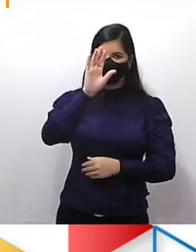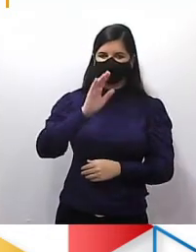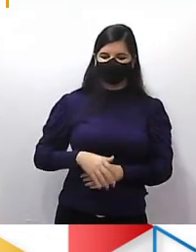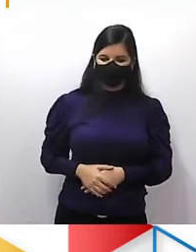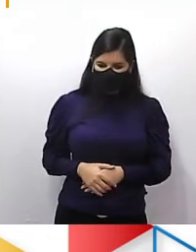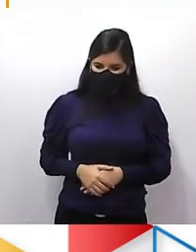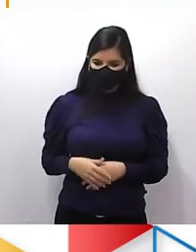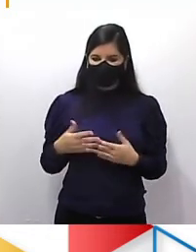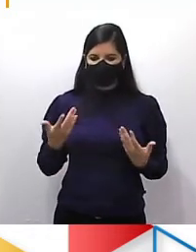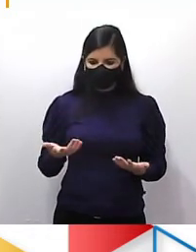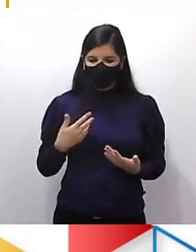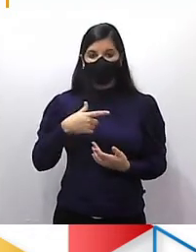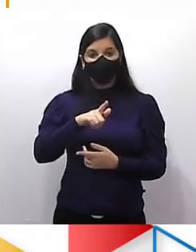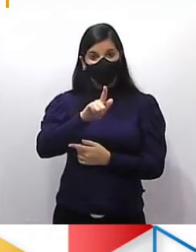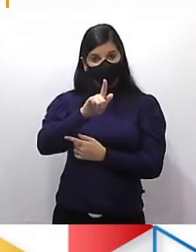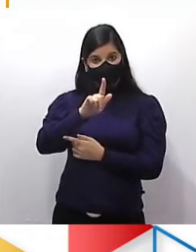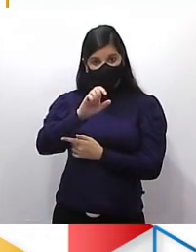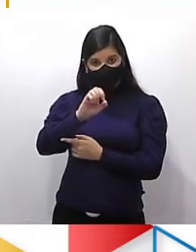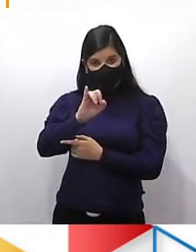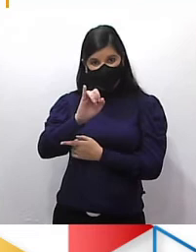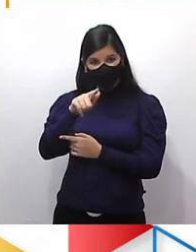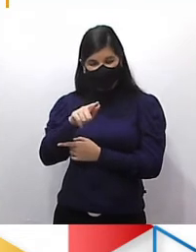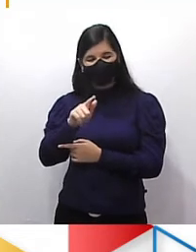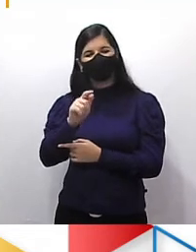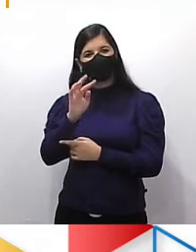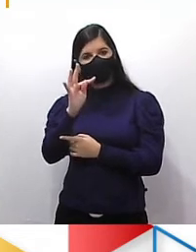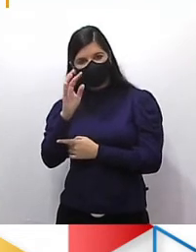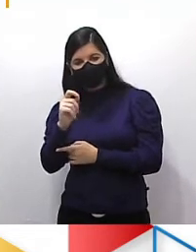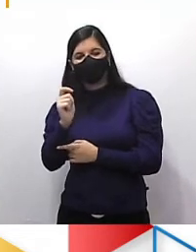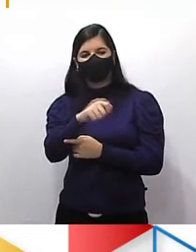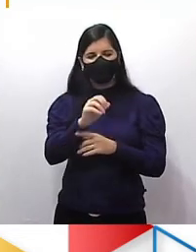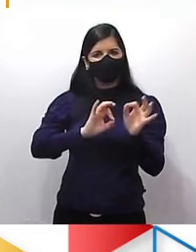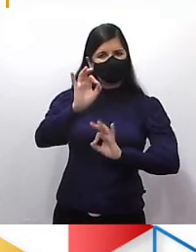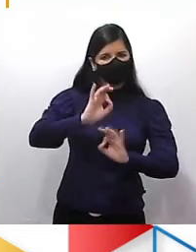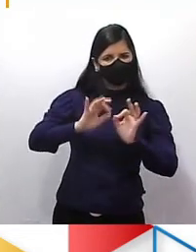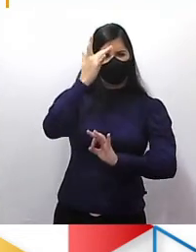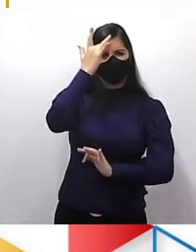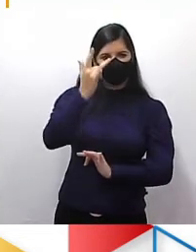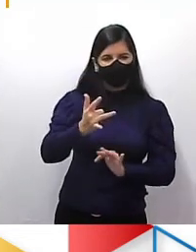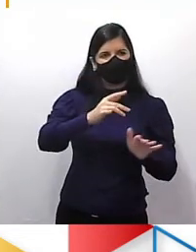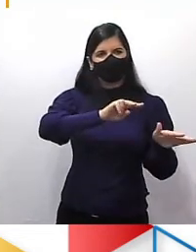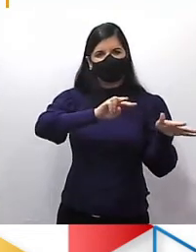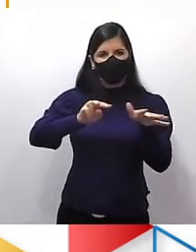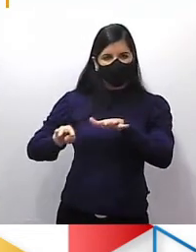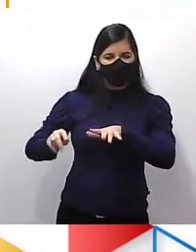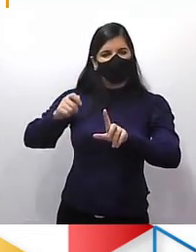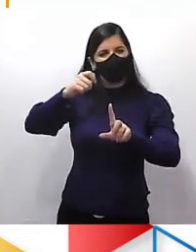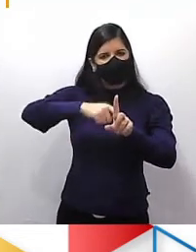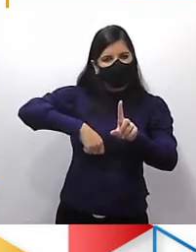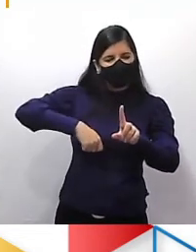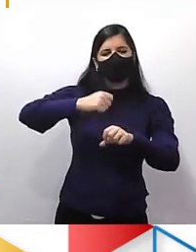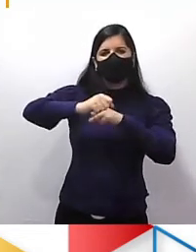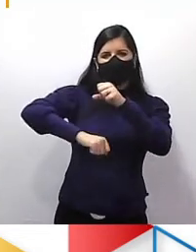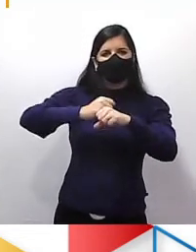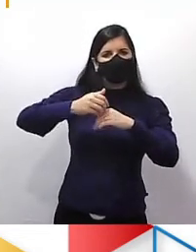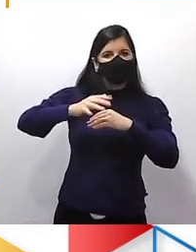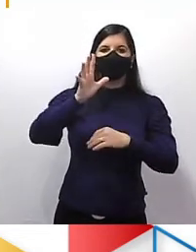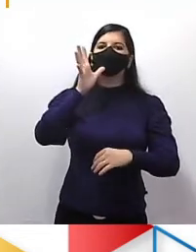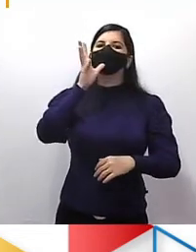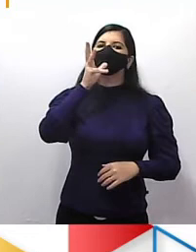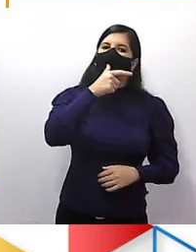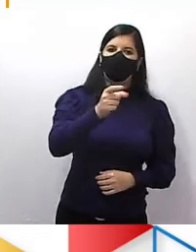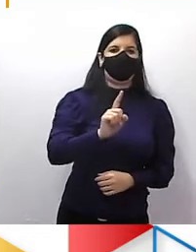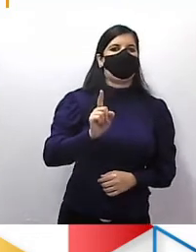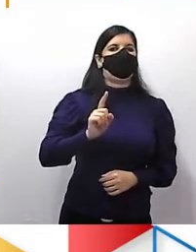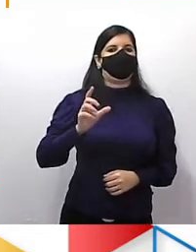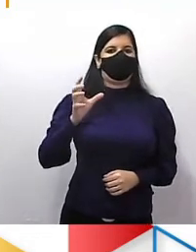dá essa ideia do que eu posso planejar para amanhã, para a próxima semana, para o próximo mês, que eu não me demore tanto,